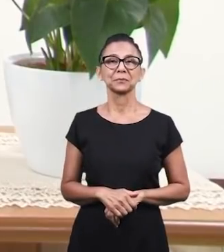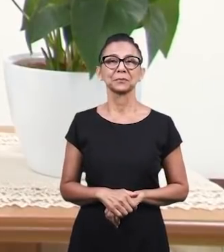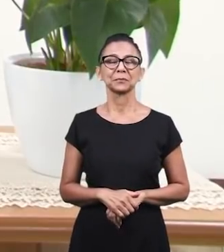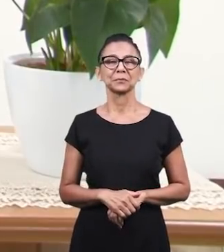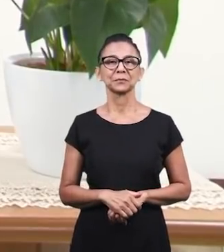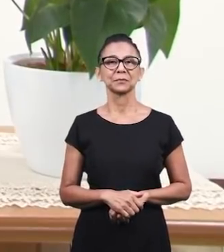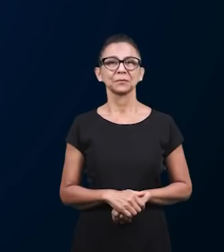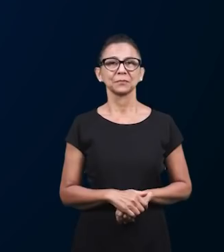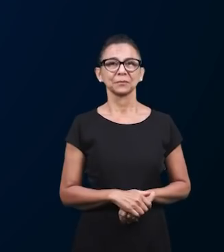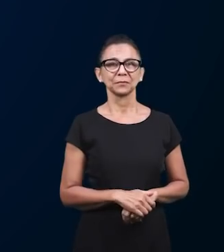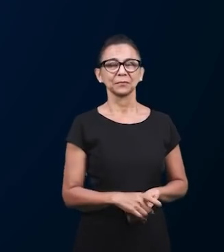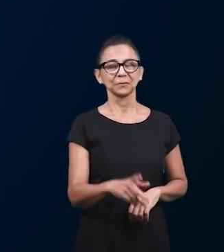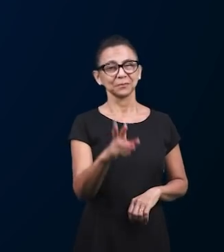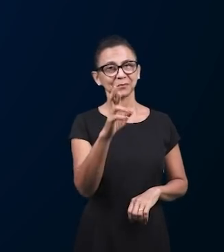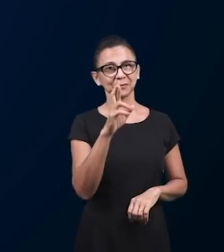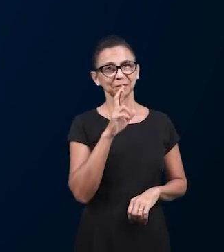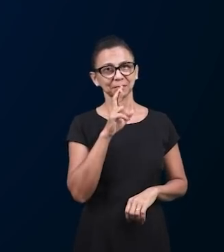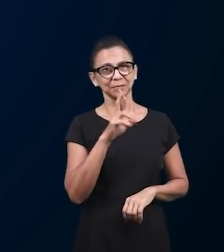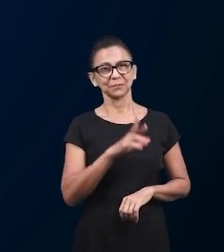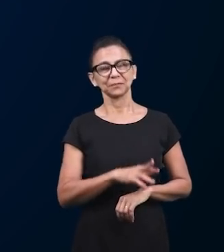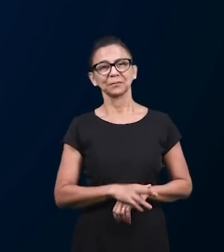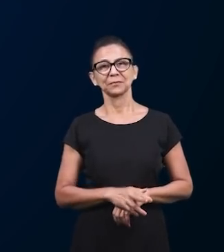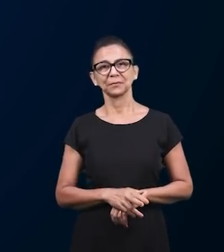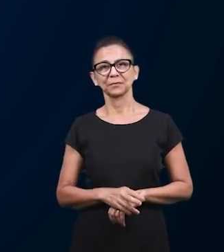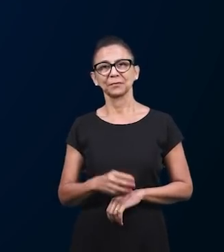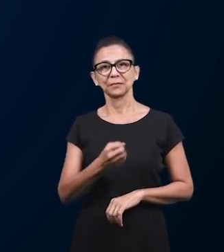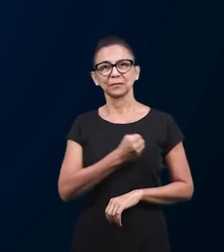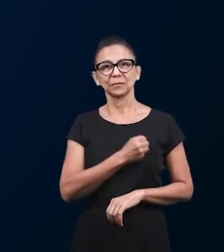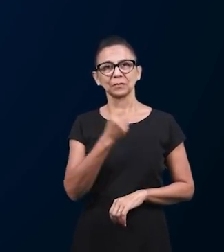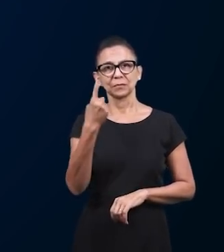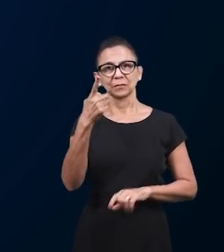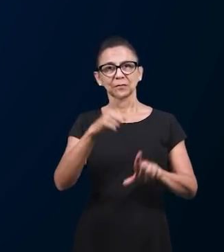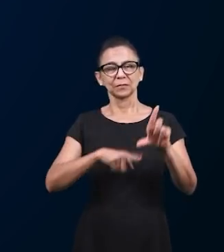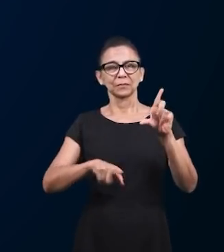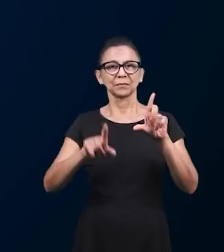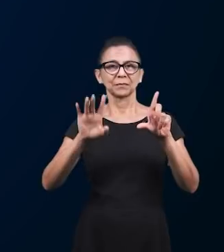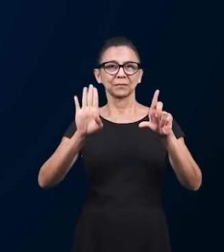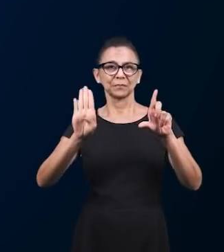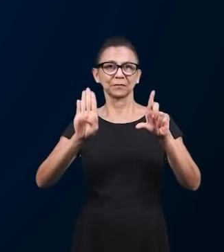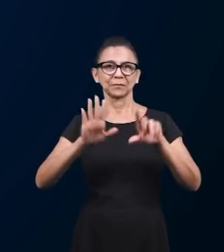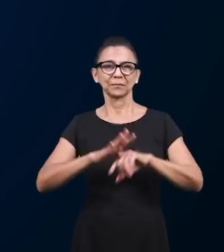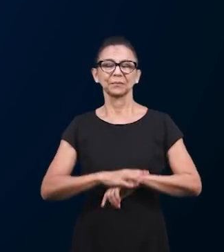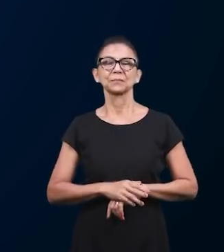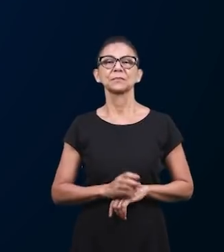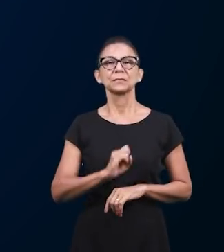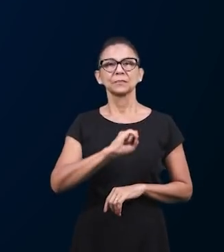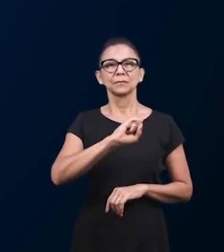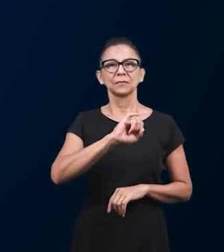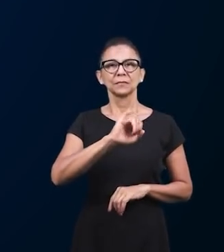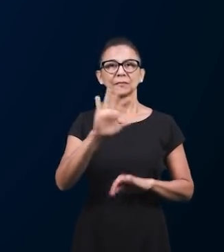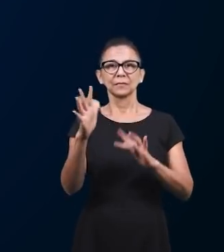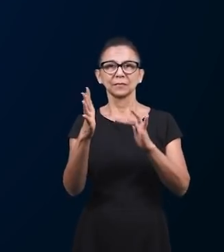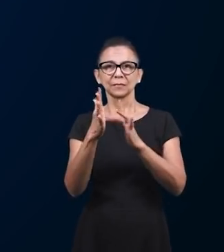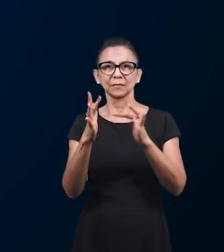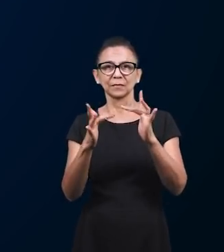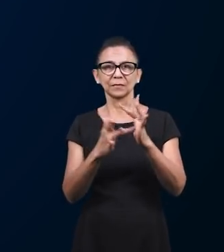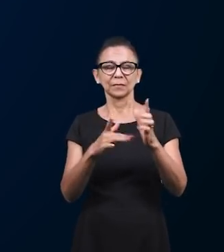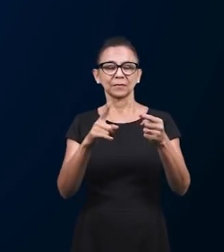ouvir a resposta. E a resposta, letra B, é